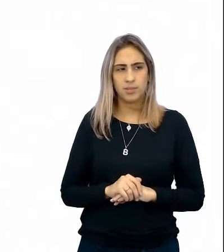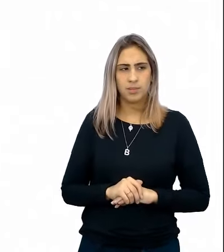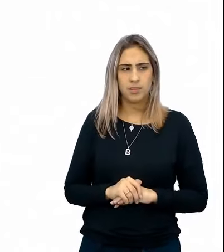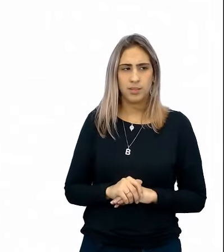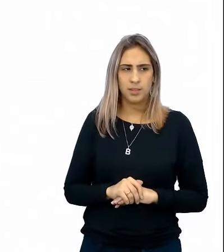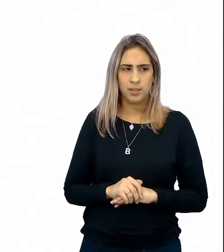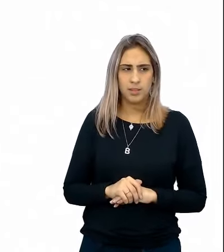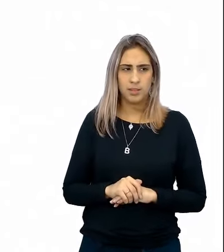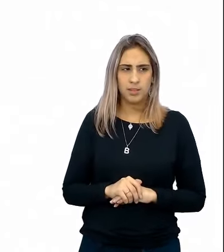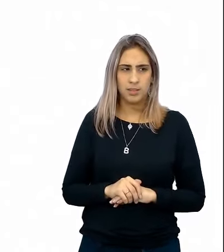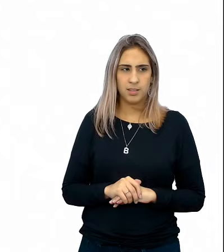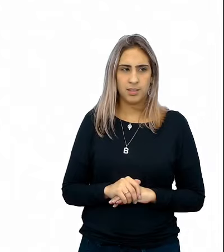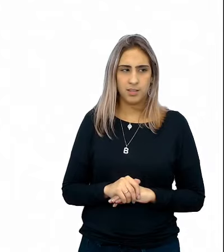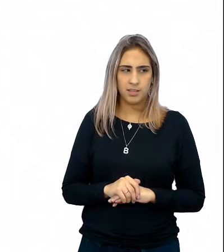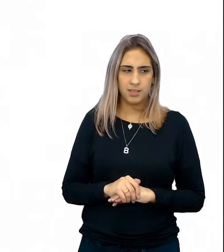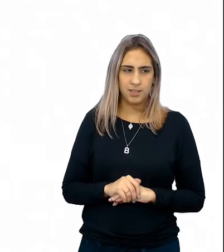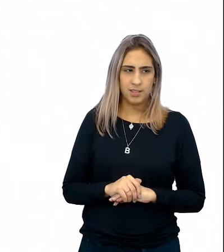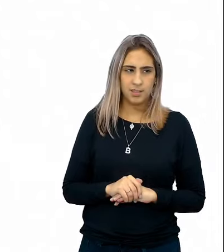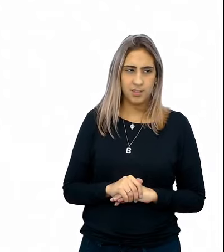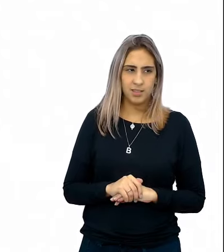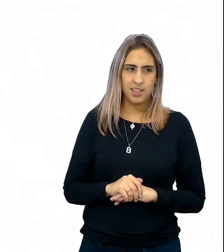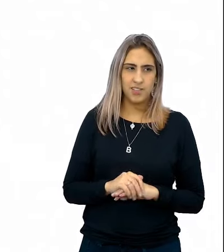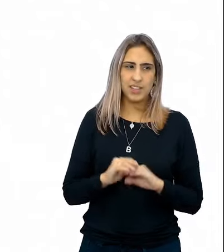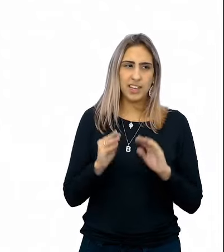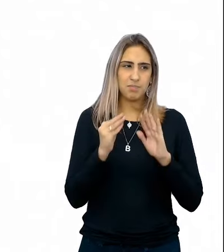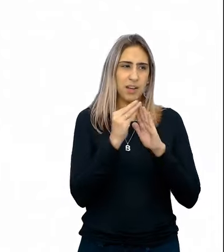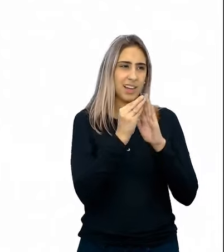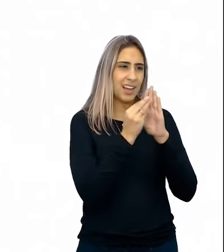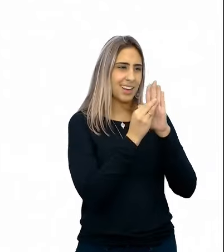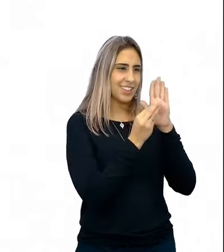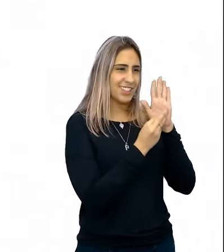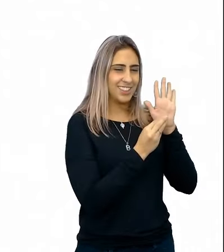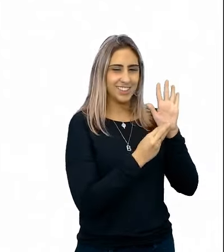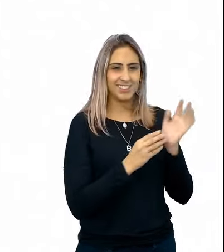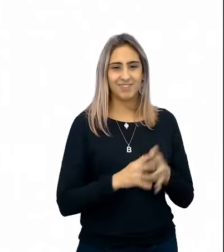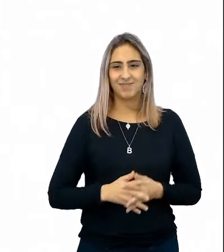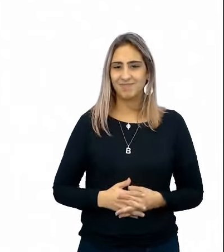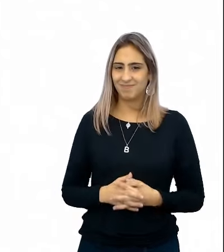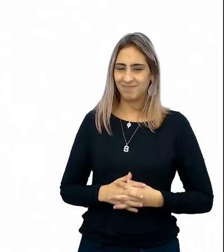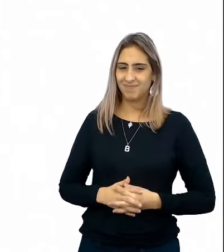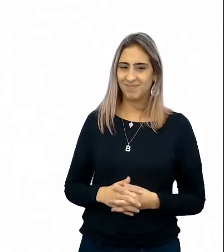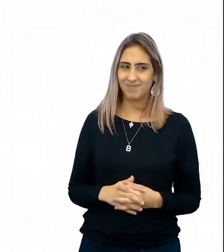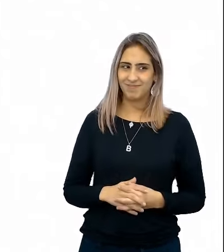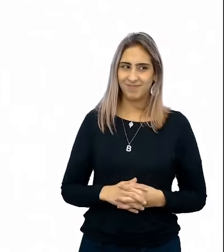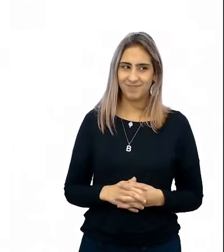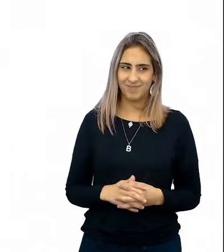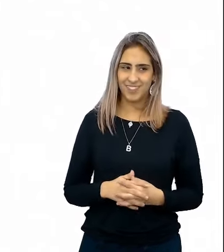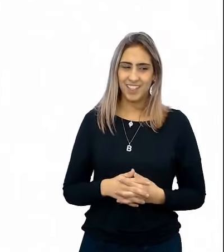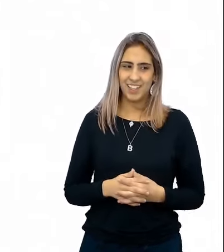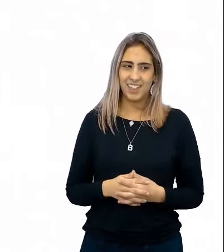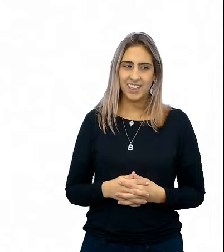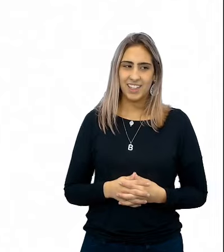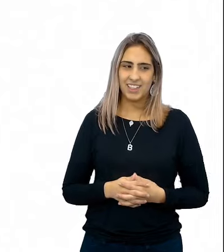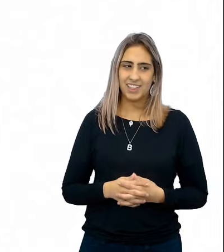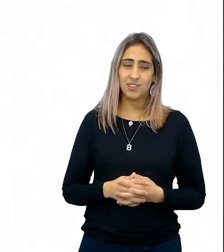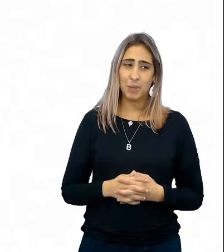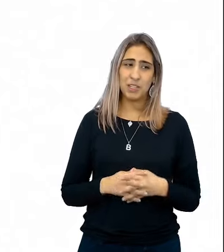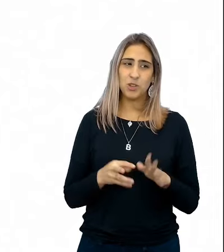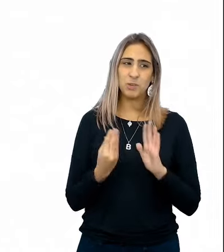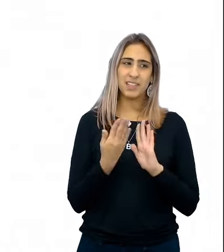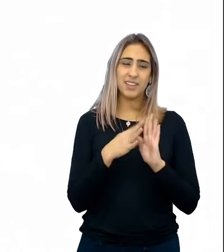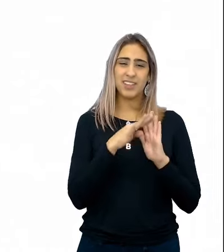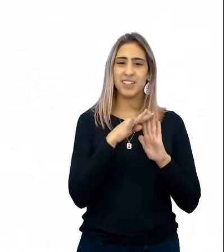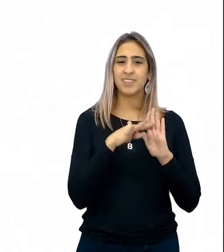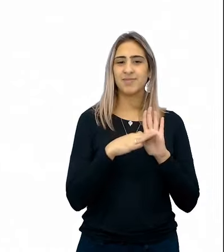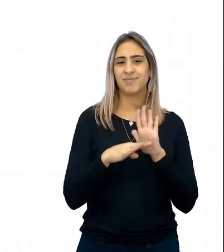calendário. Porque todas as escolas que a gente vai acompanhar sempre tem um